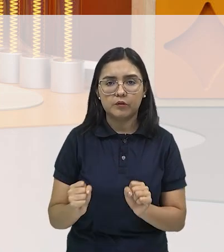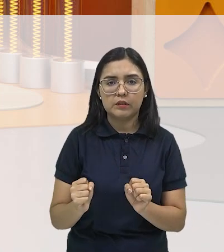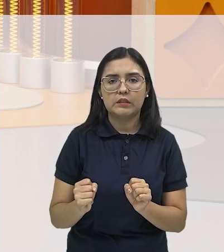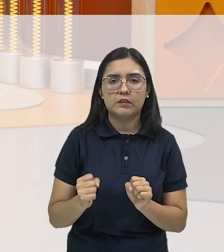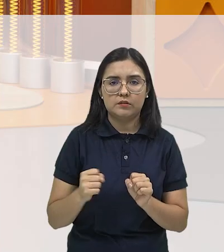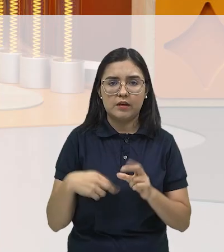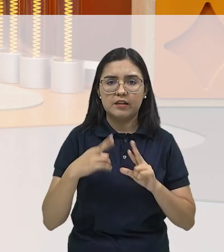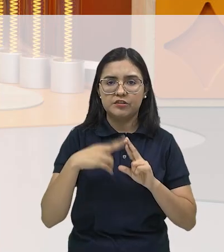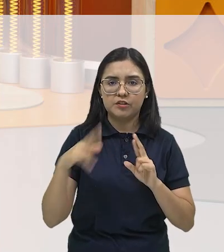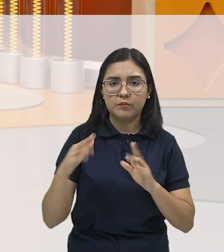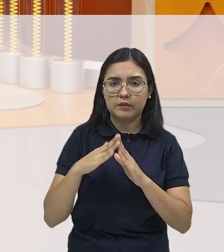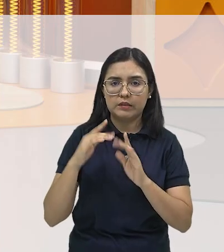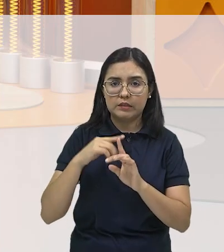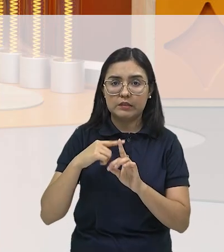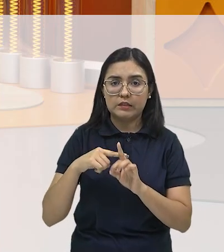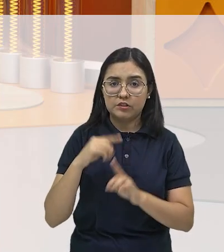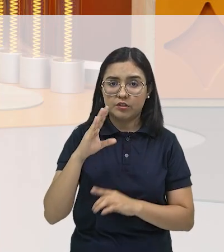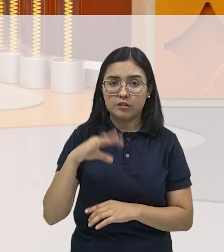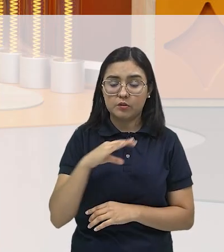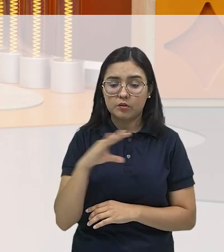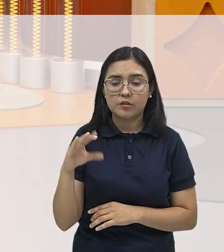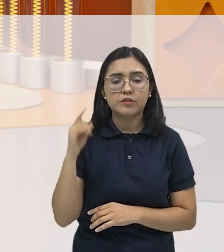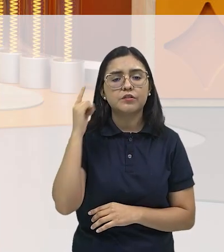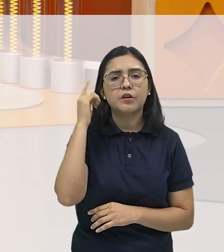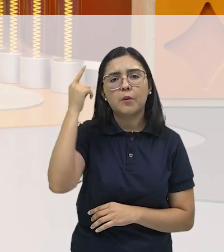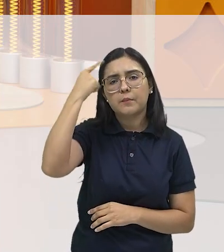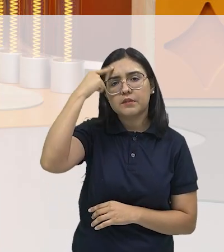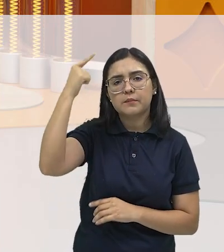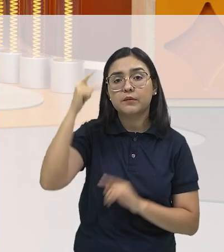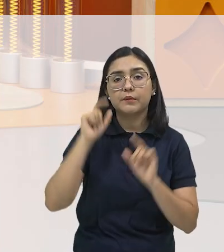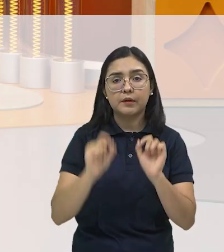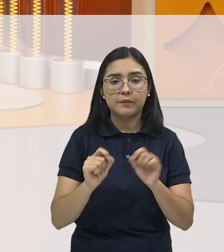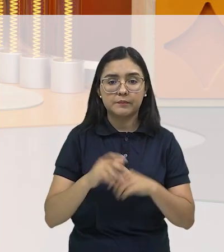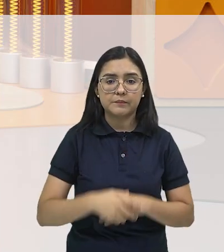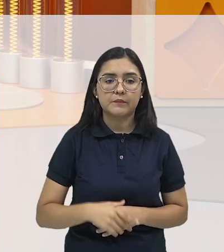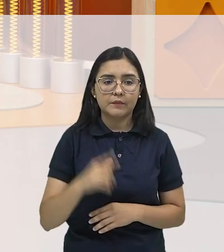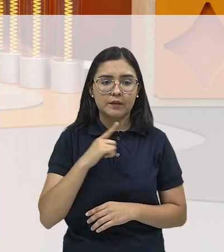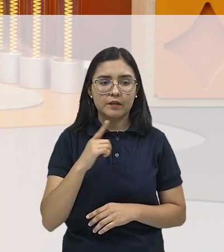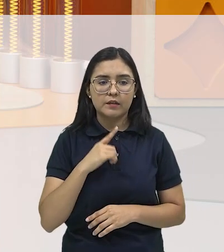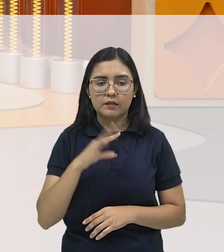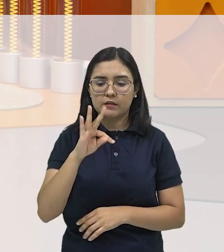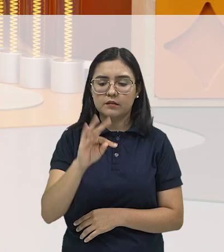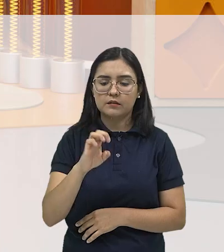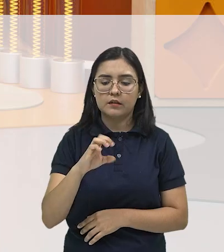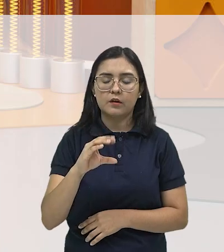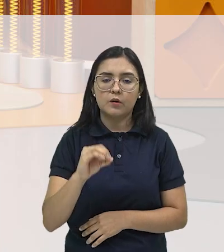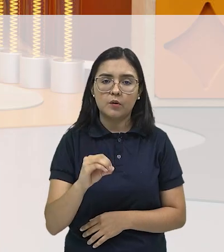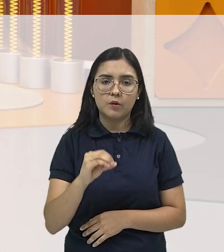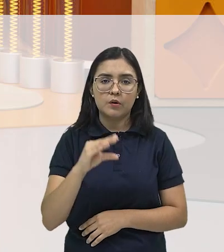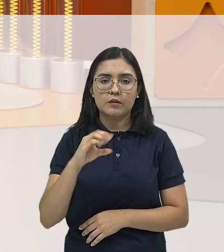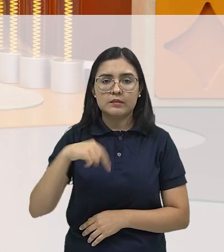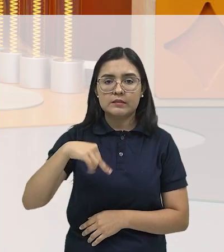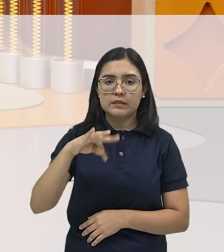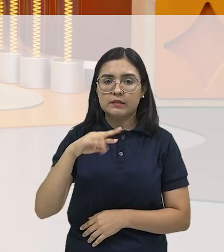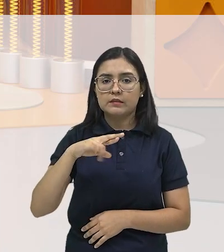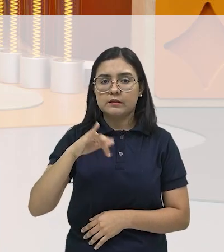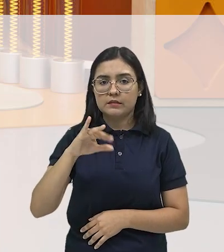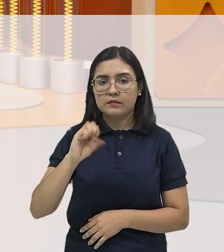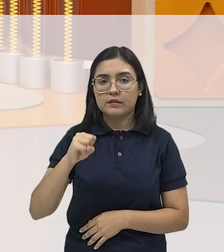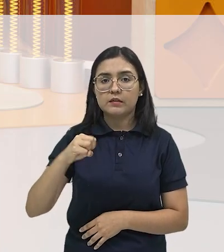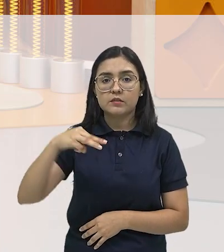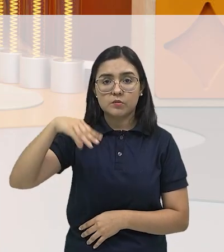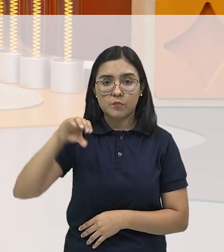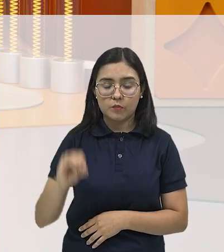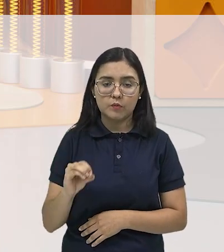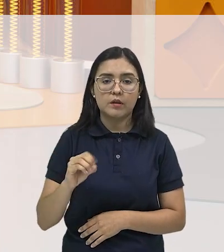da religião, nós tínhamos o quê? O pensamento do teocentrismo, ou seja, Deus, a religião, no